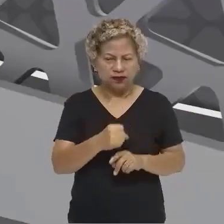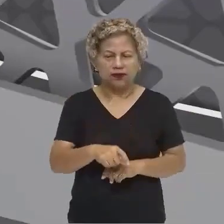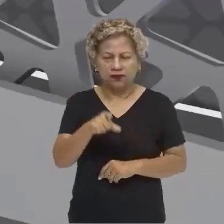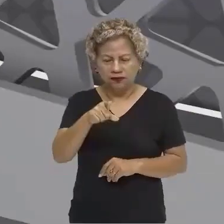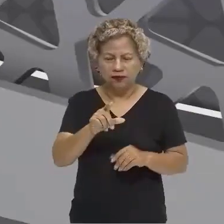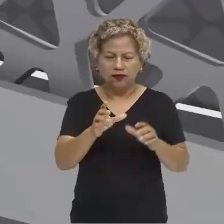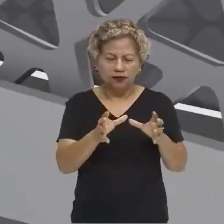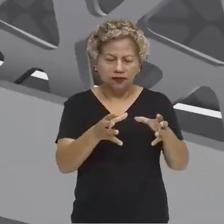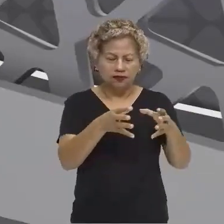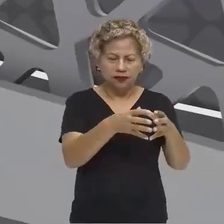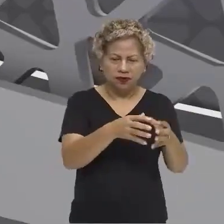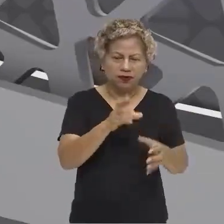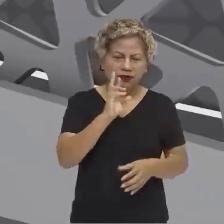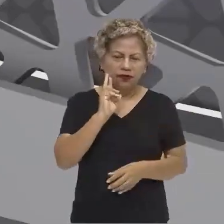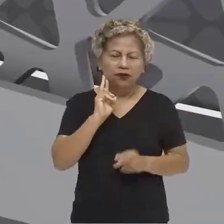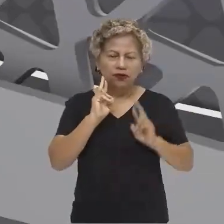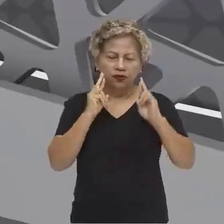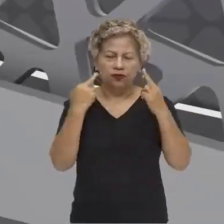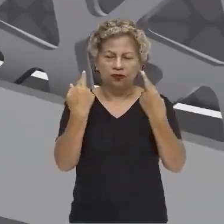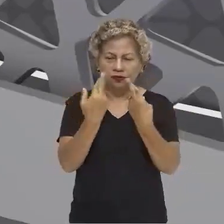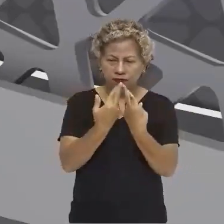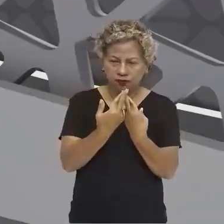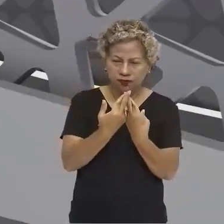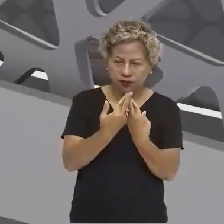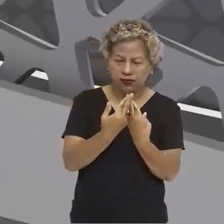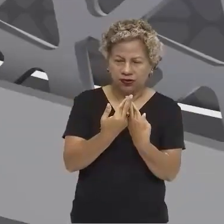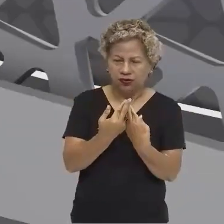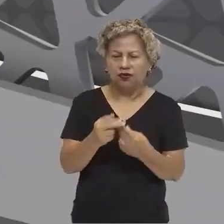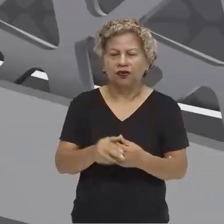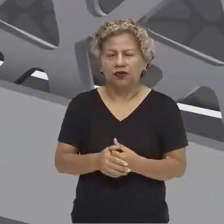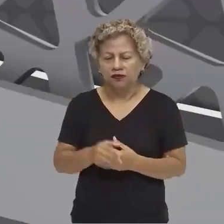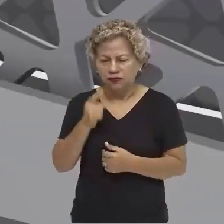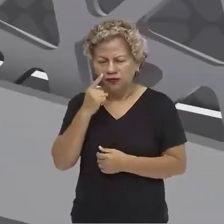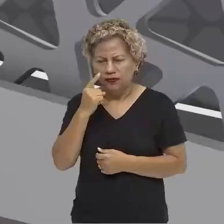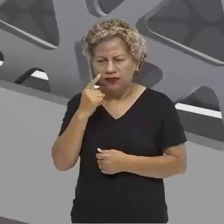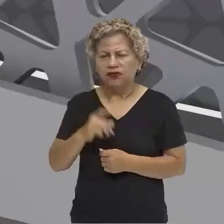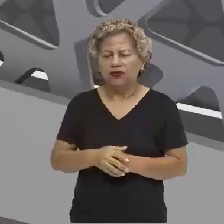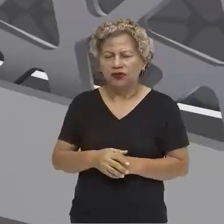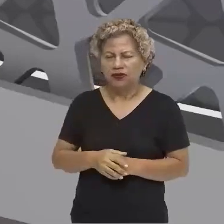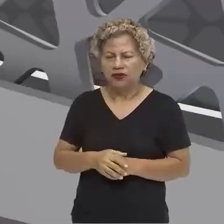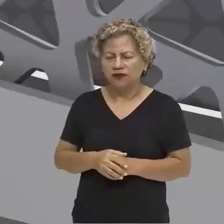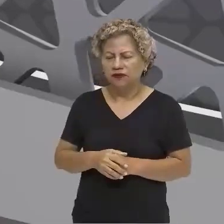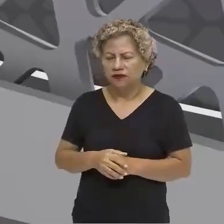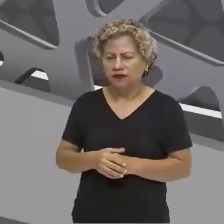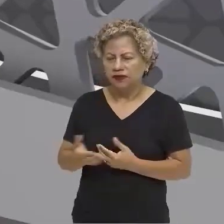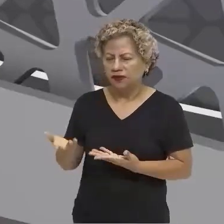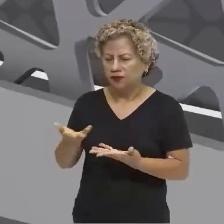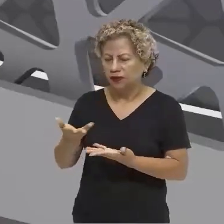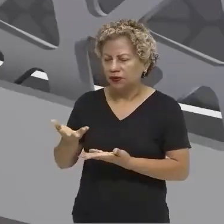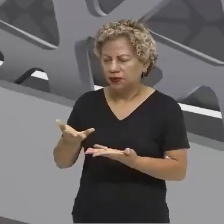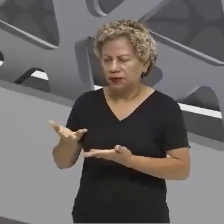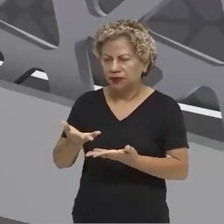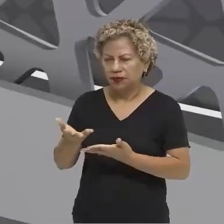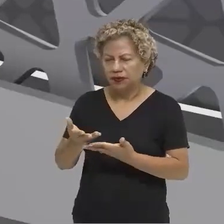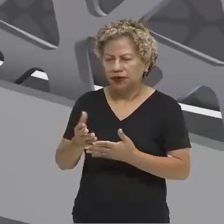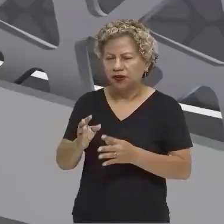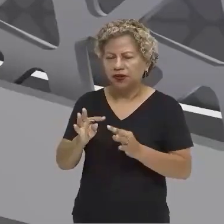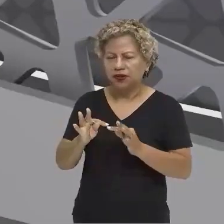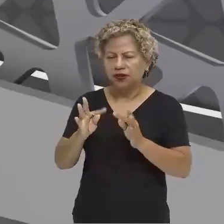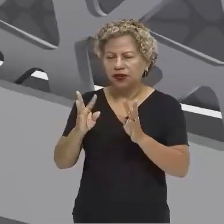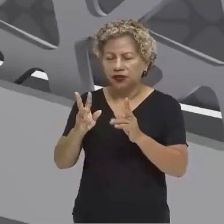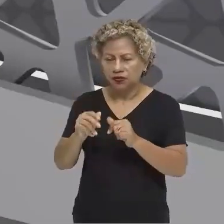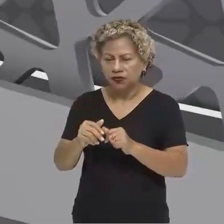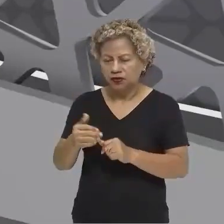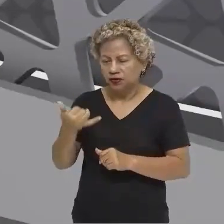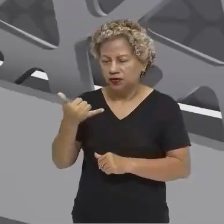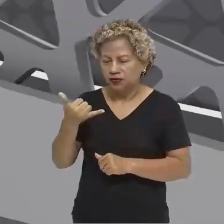restaurante, numa lanchonete, N pessoas estão comendo, N pessoas estão sentadas, reunidas, mas todas estão com o celular na mão. E às